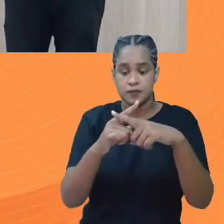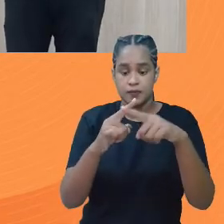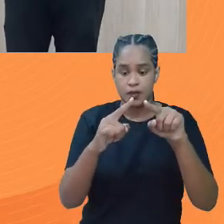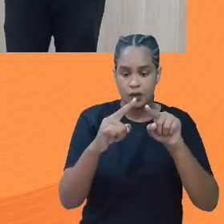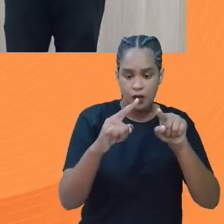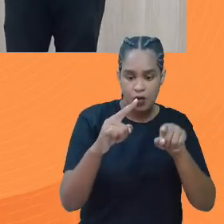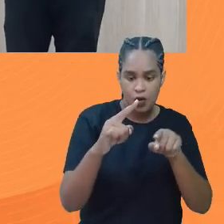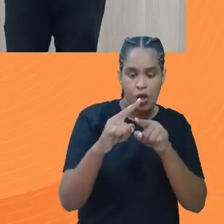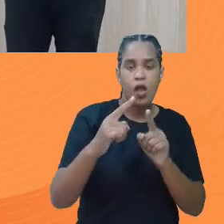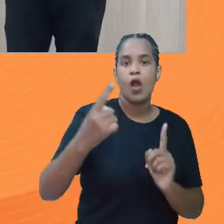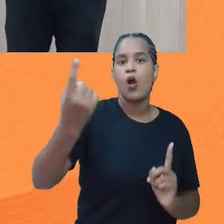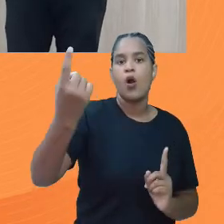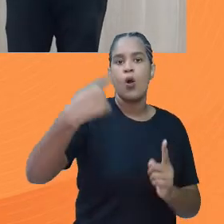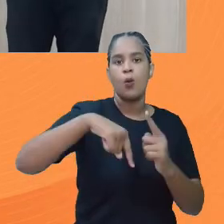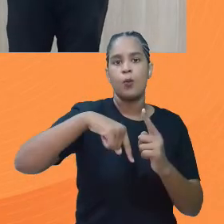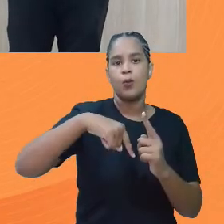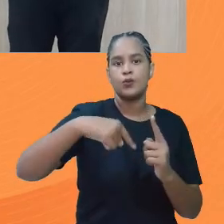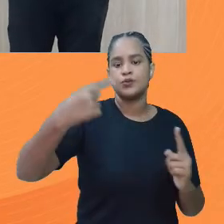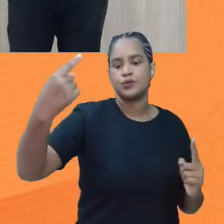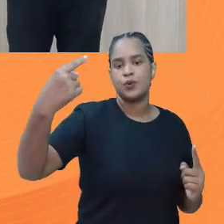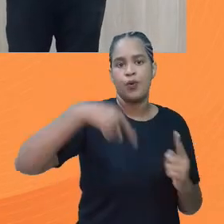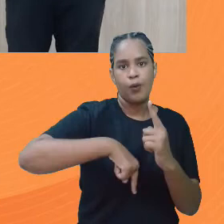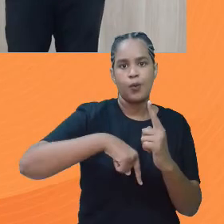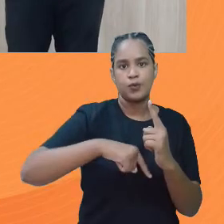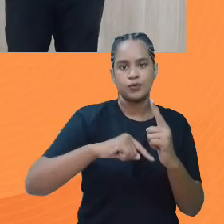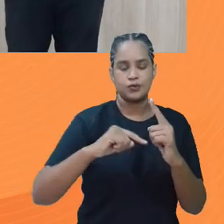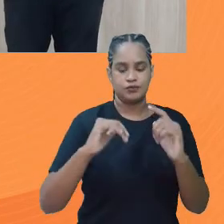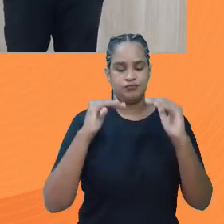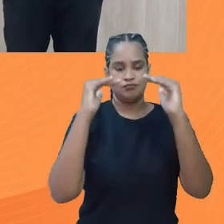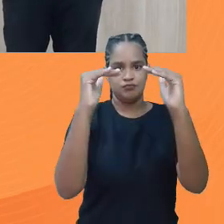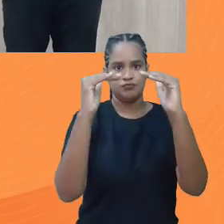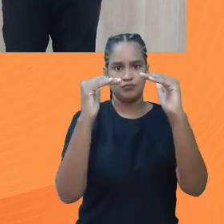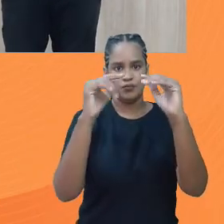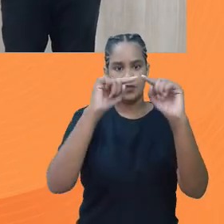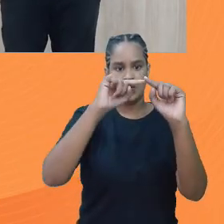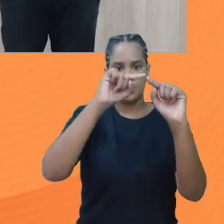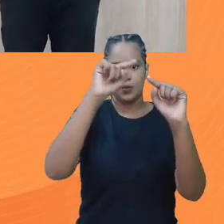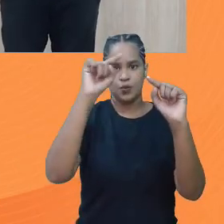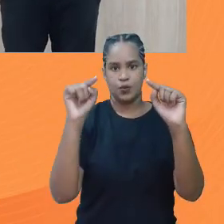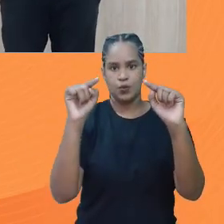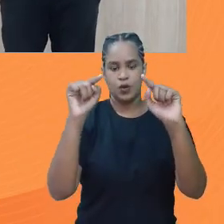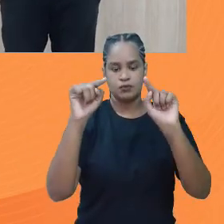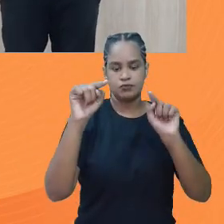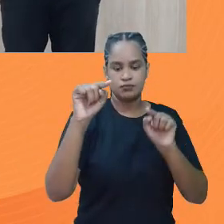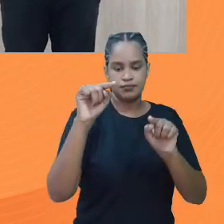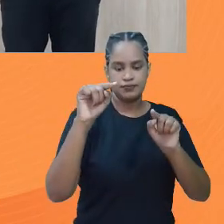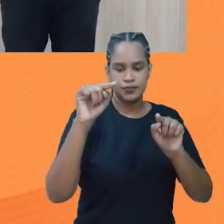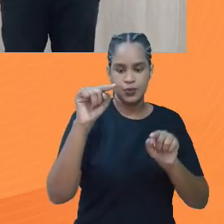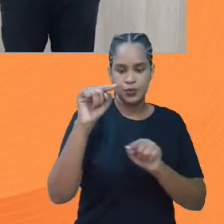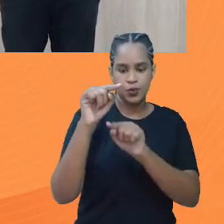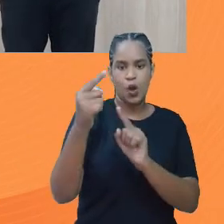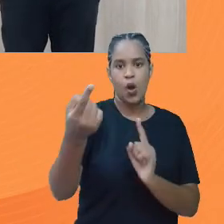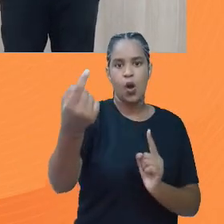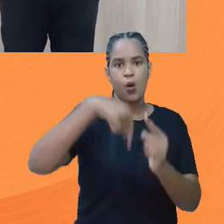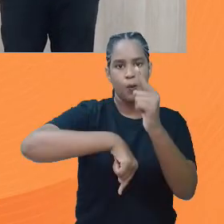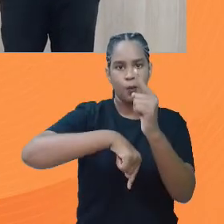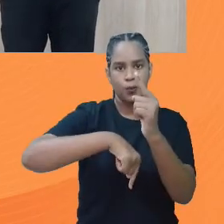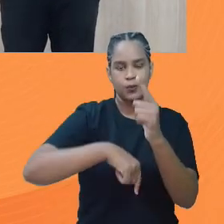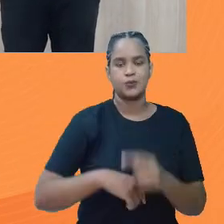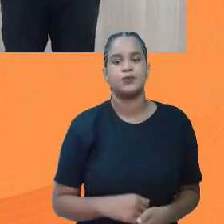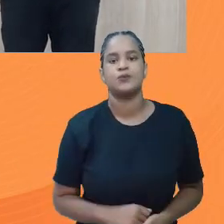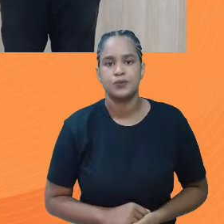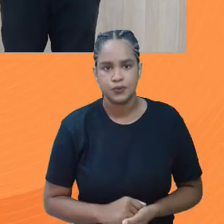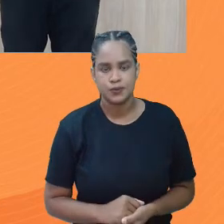ângulo oposto pelo vértice, tá? Um ângulo em cima e o outro ângulo em baixo, tá bom? Ângulos opostos pelo